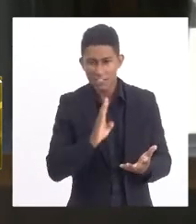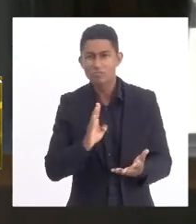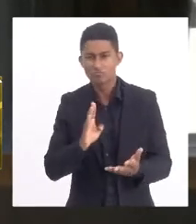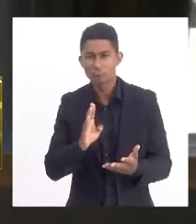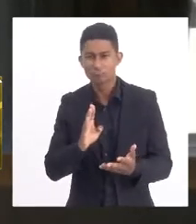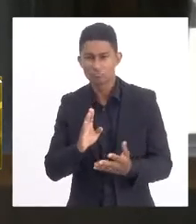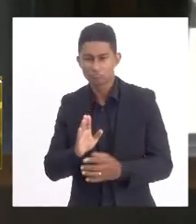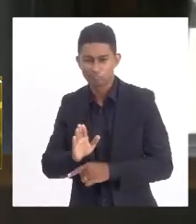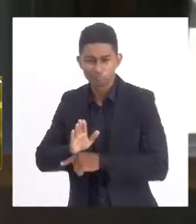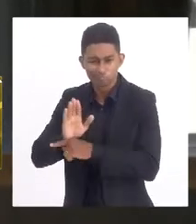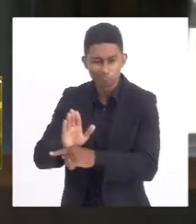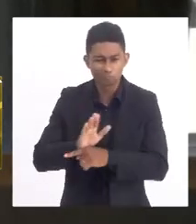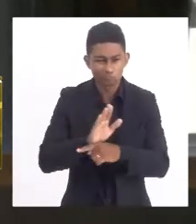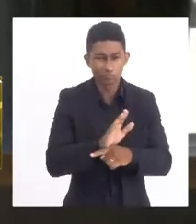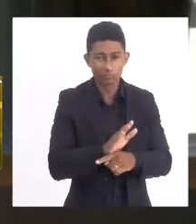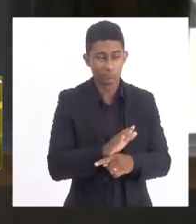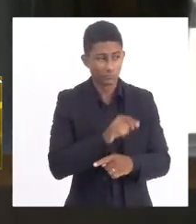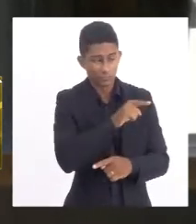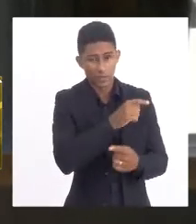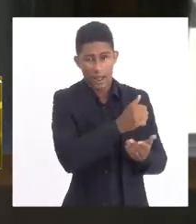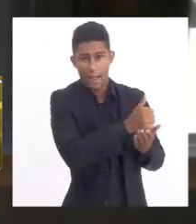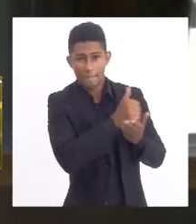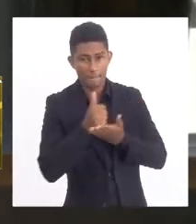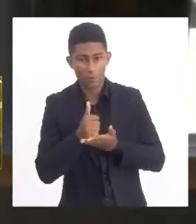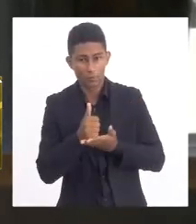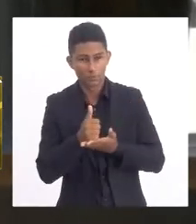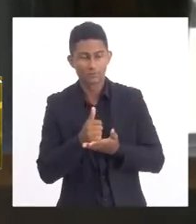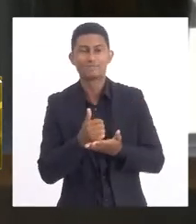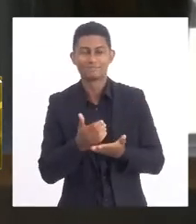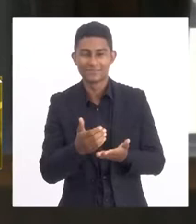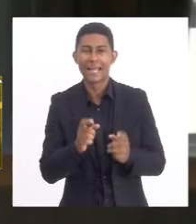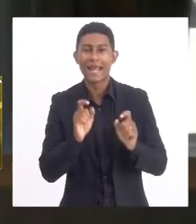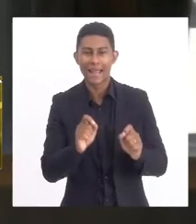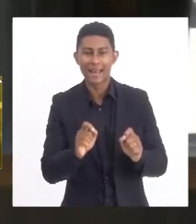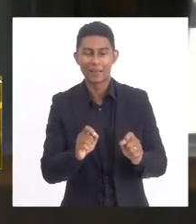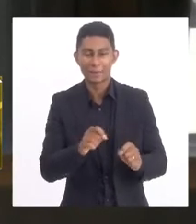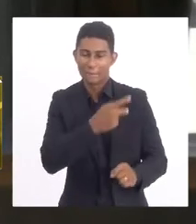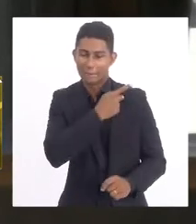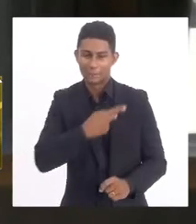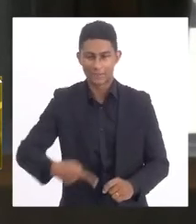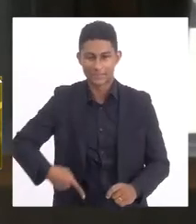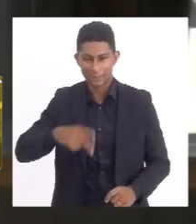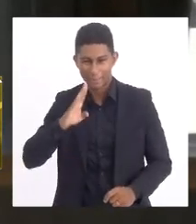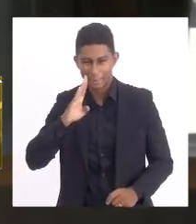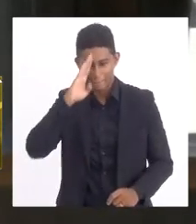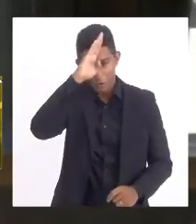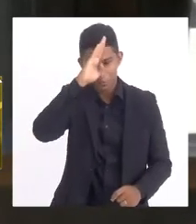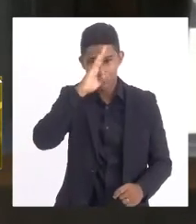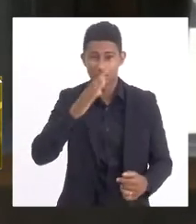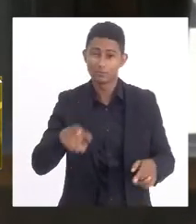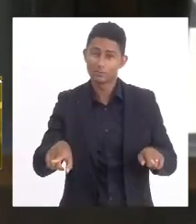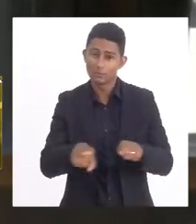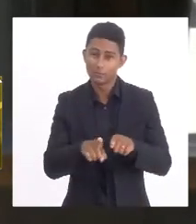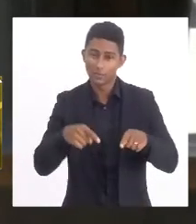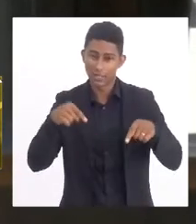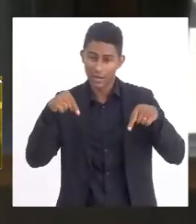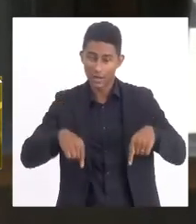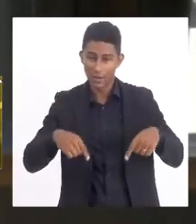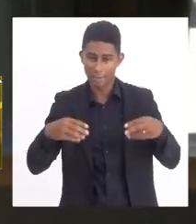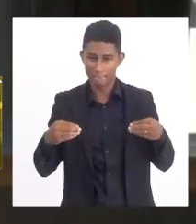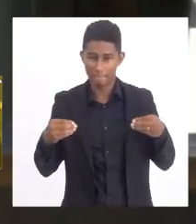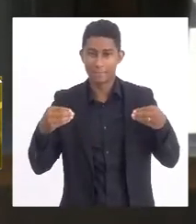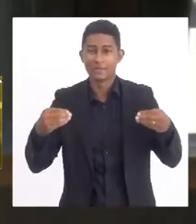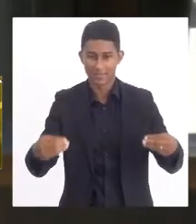pelo grande entusiasta do Turismo que é o nosso Presidente Jair Messias bolsonaro e liderando a pasta do Ministério do Turismo